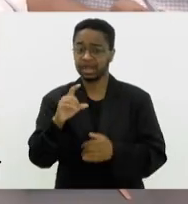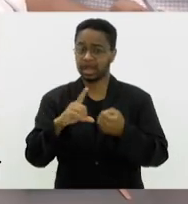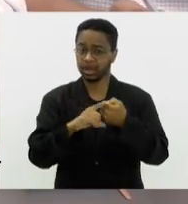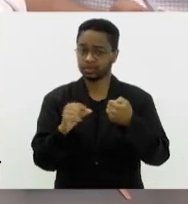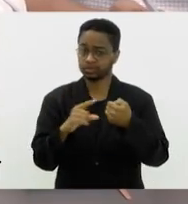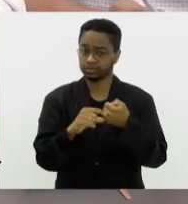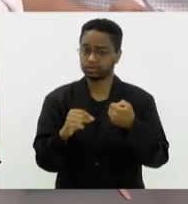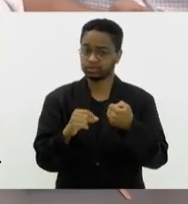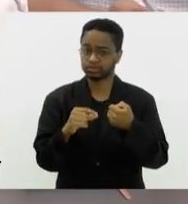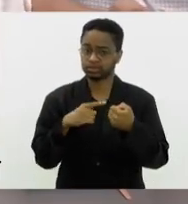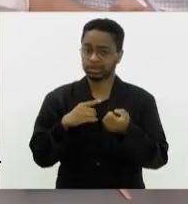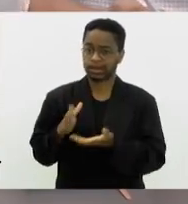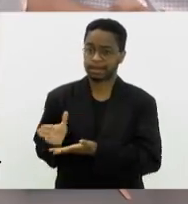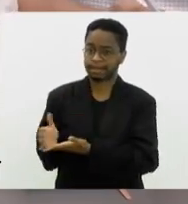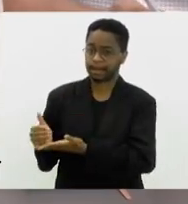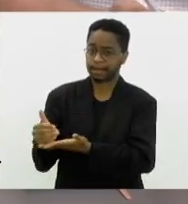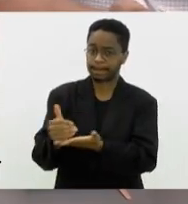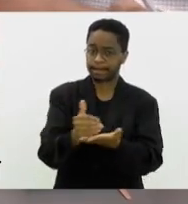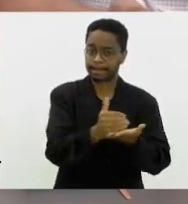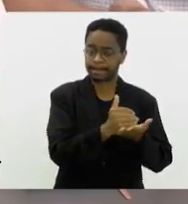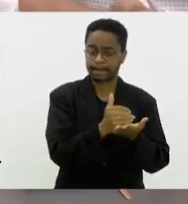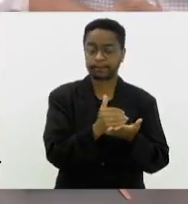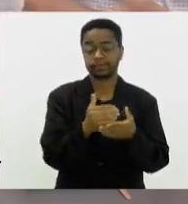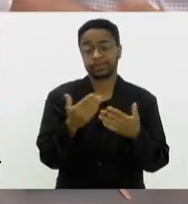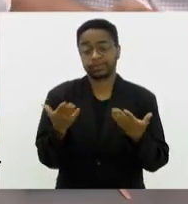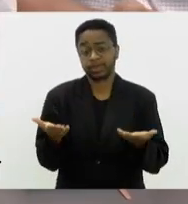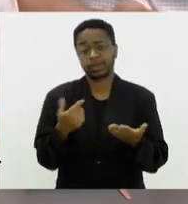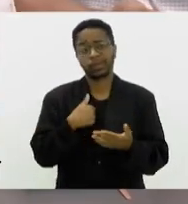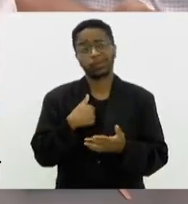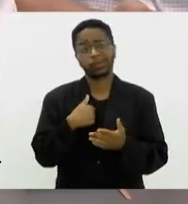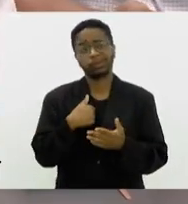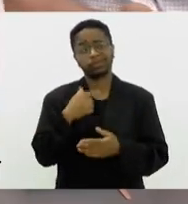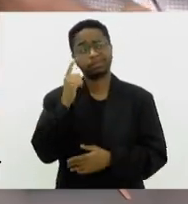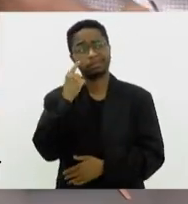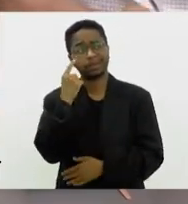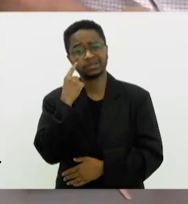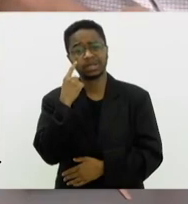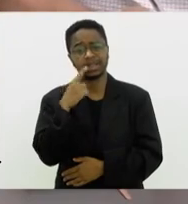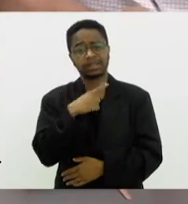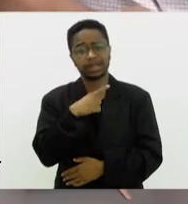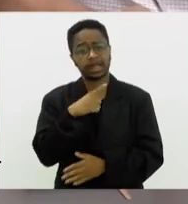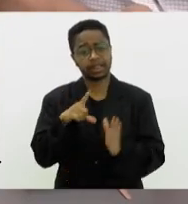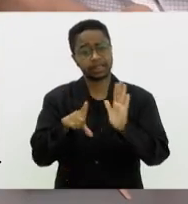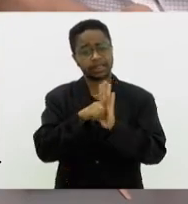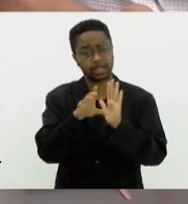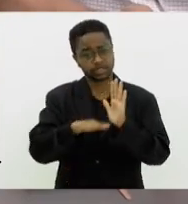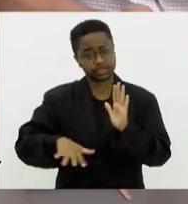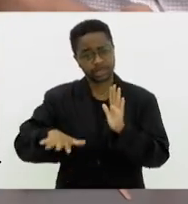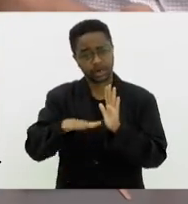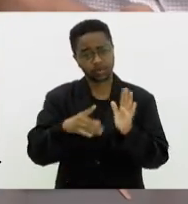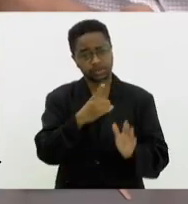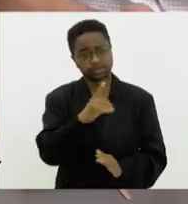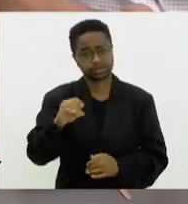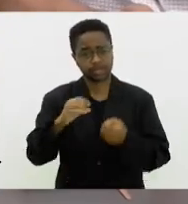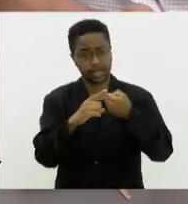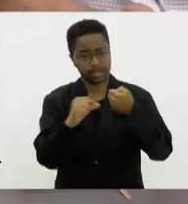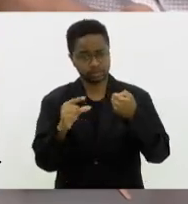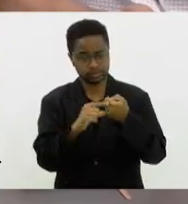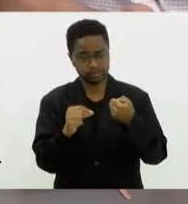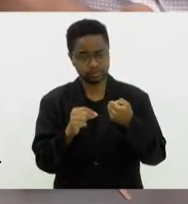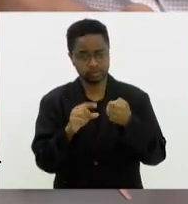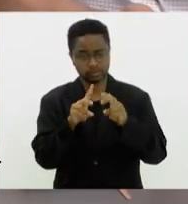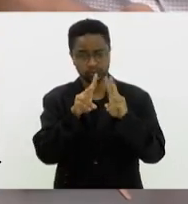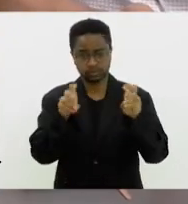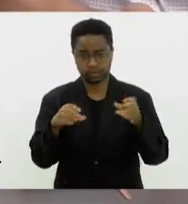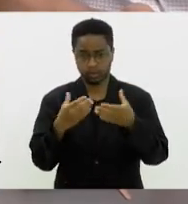um compilado de todas essas leis. A minha pergunta é a seguinte: tendo uma lei geral de 100 artigos sobre concurso público, a gente